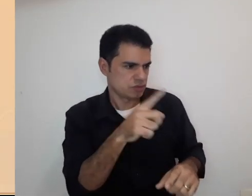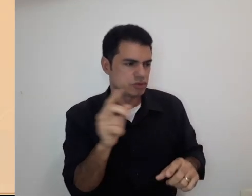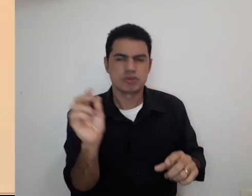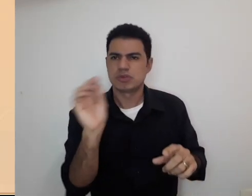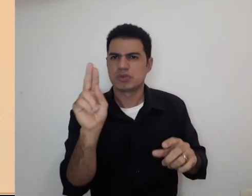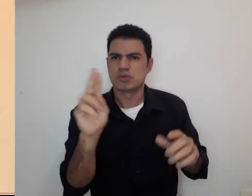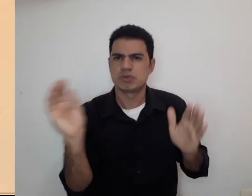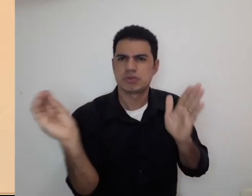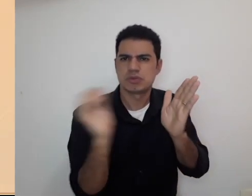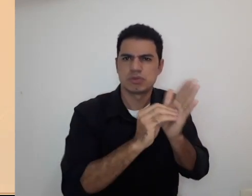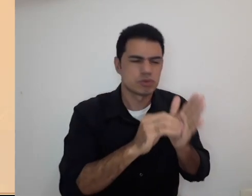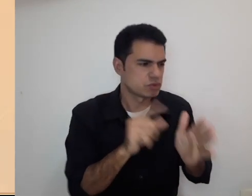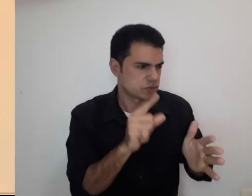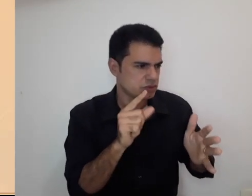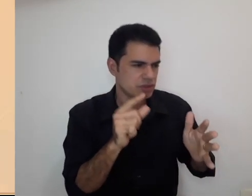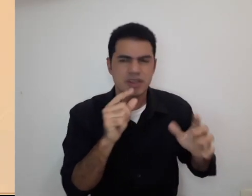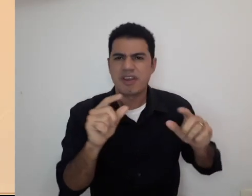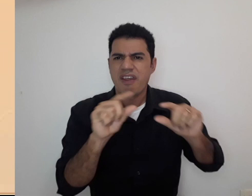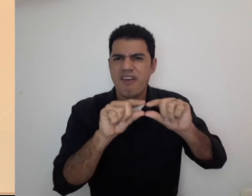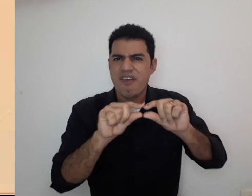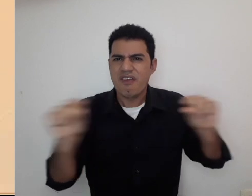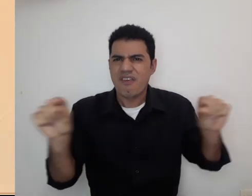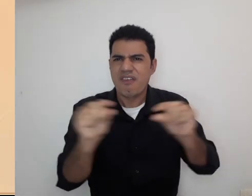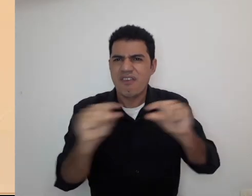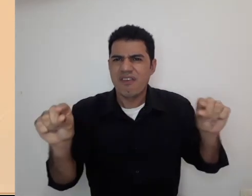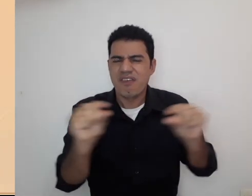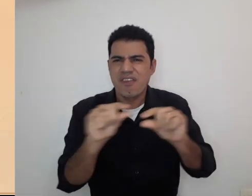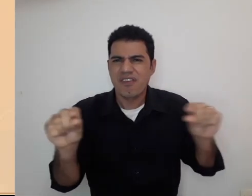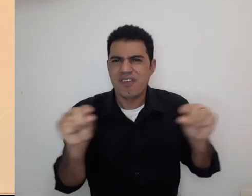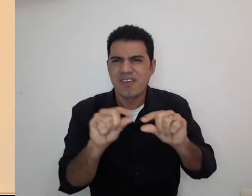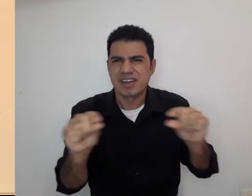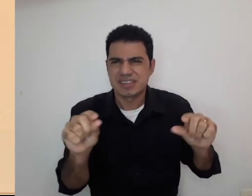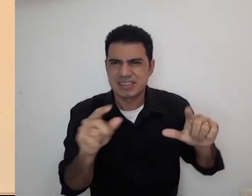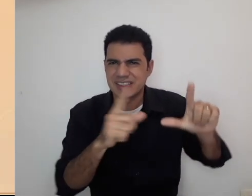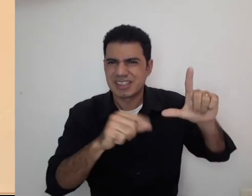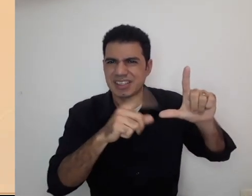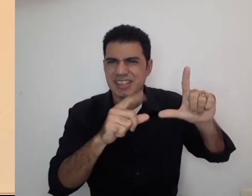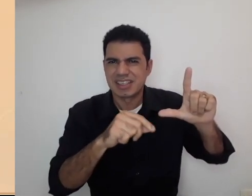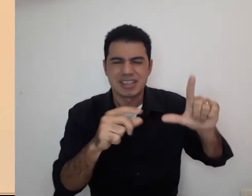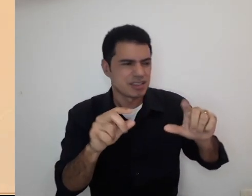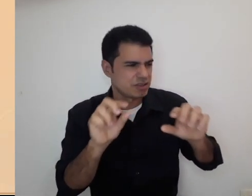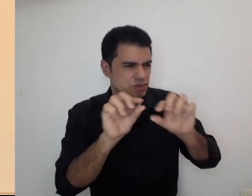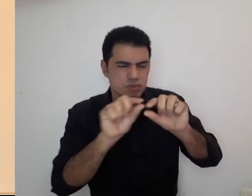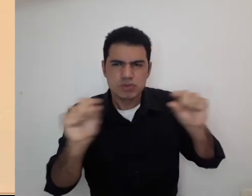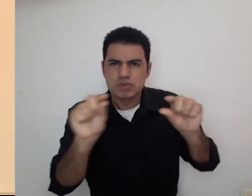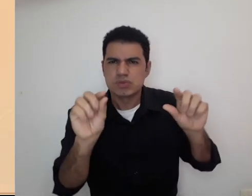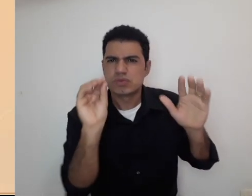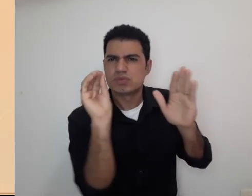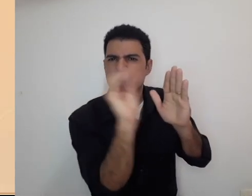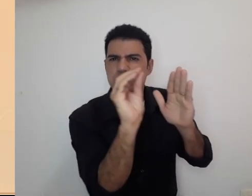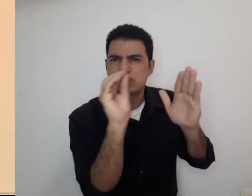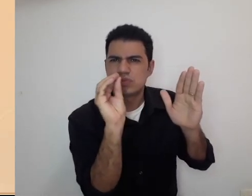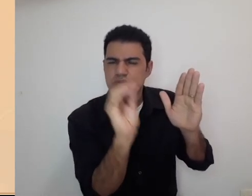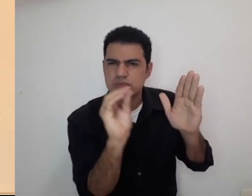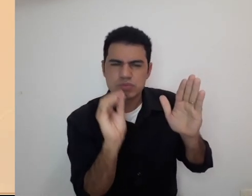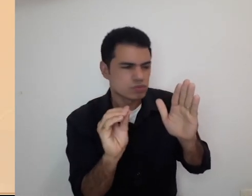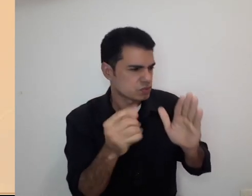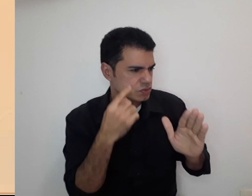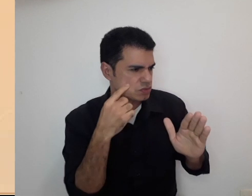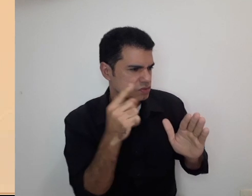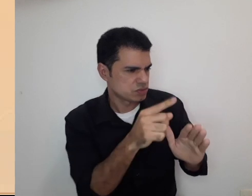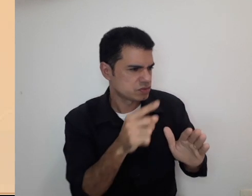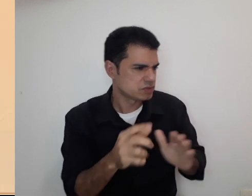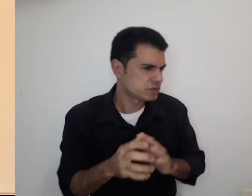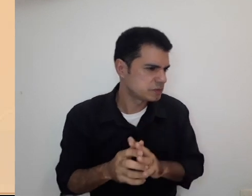Tomando a primeira sílaba de cada frase desse hino a São João Batista e as iniciais de Sant